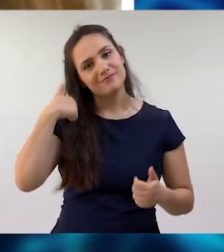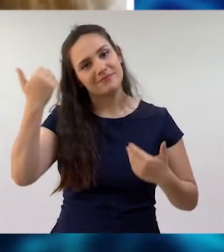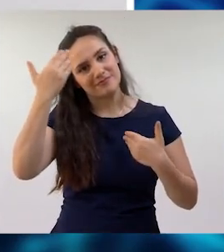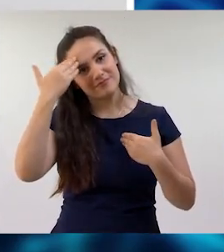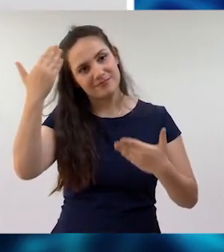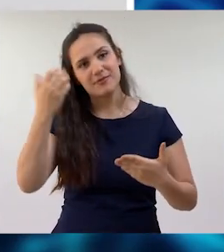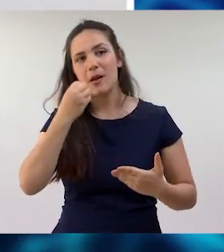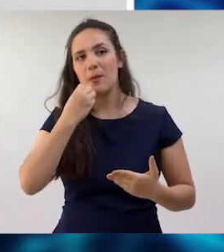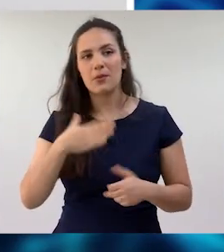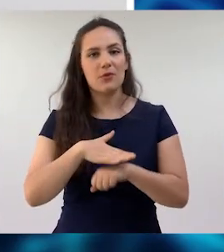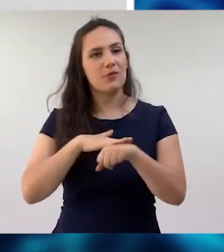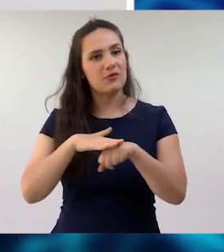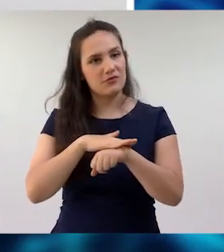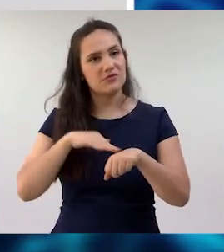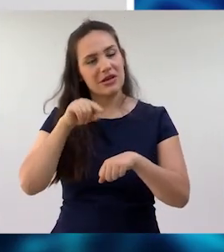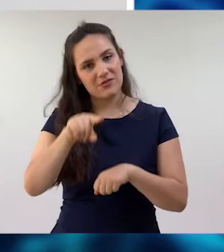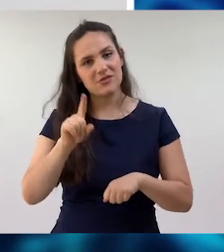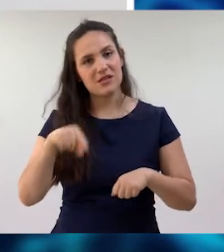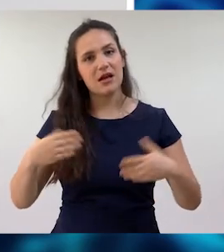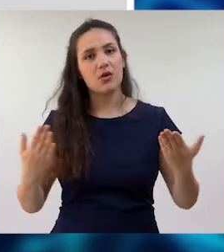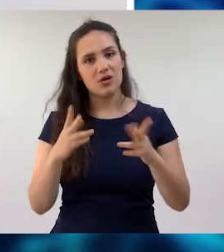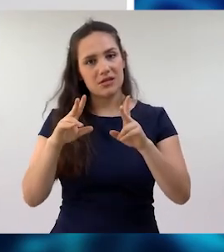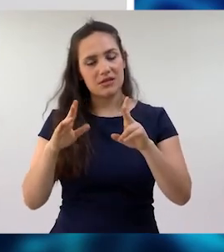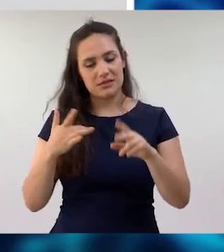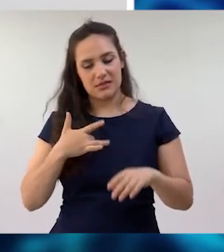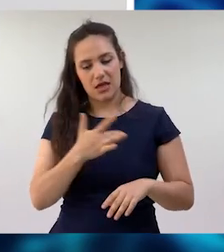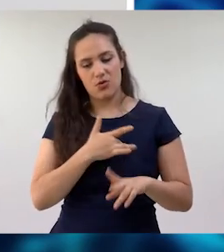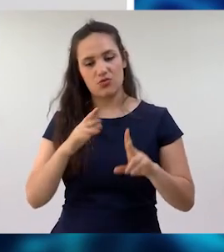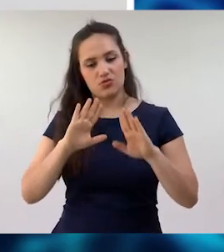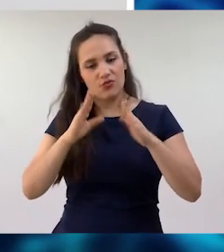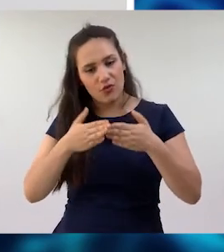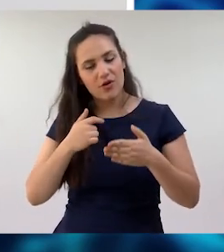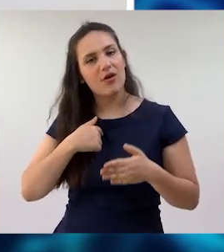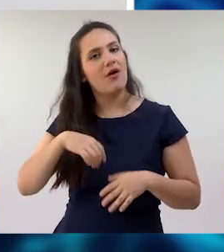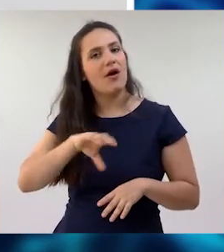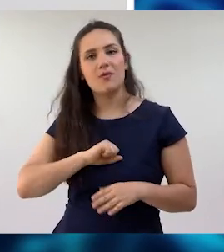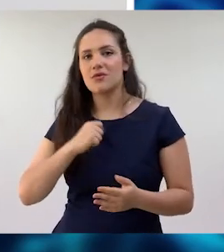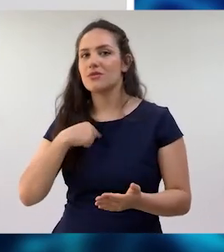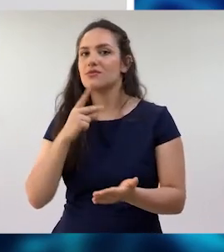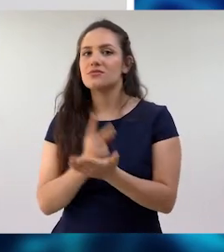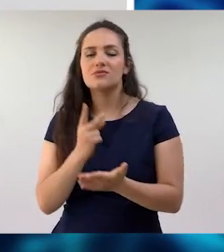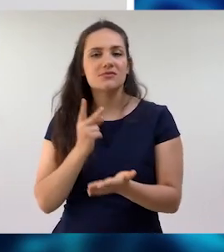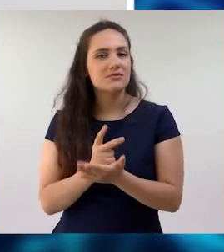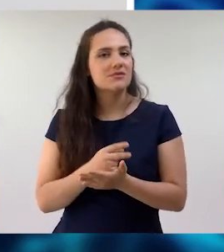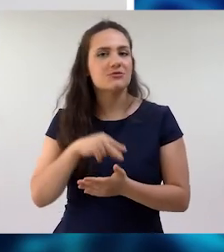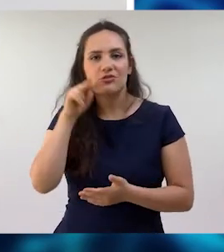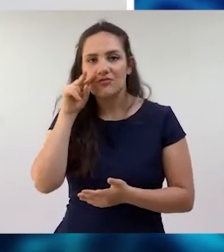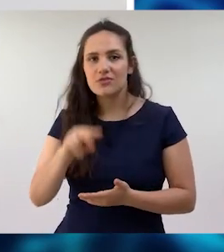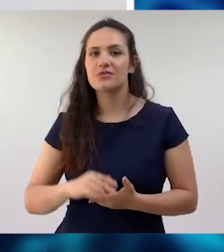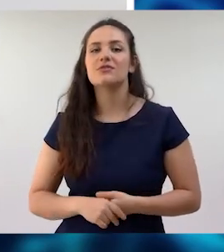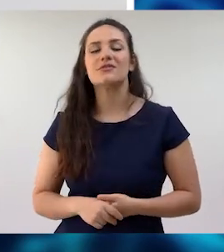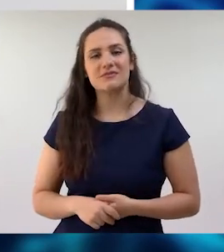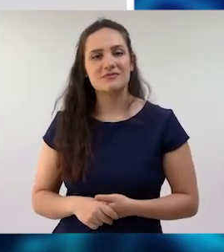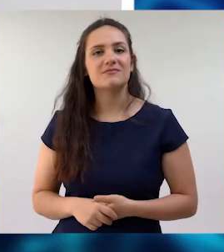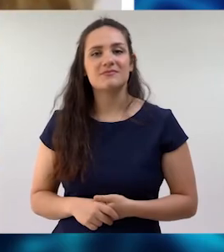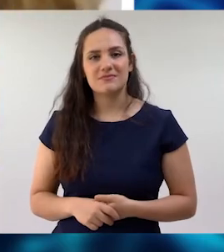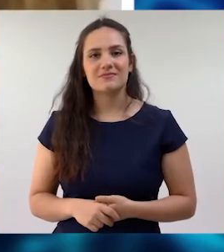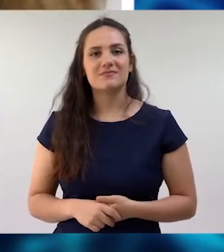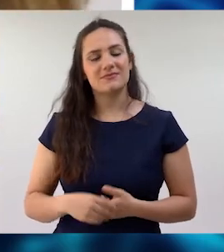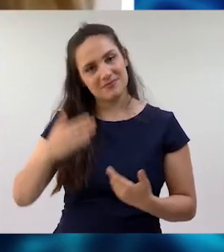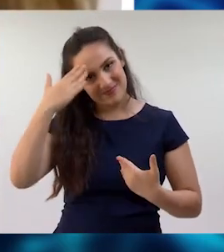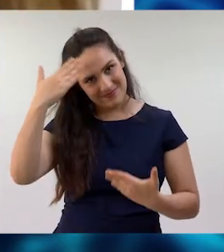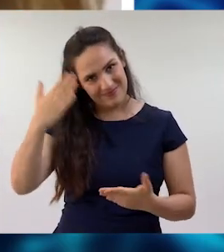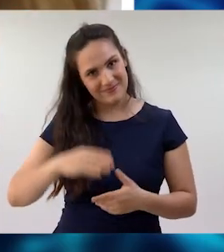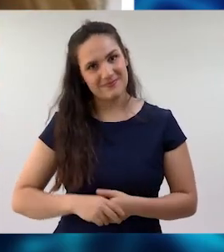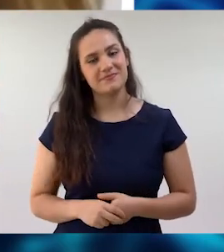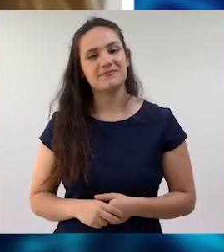que agradeço, é muito bom falar com vocês no Saúde em Foco. Eu amo esse programa, quando eu posso assistir,